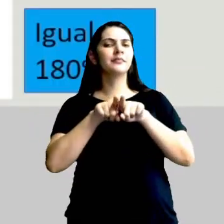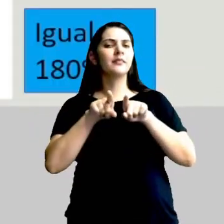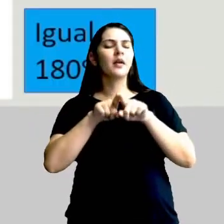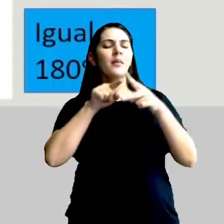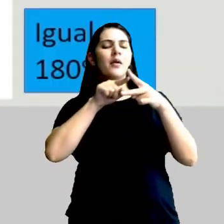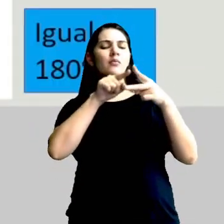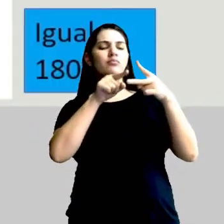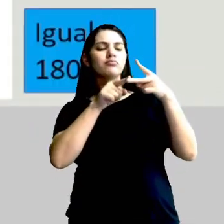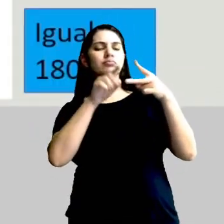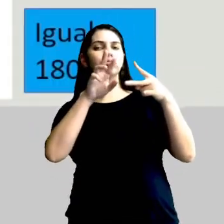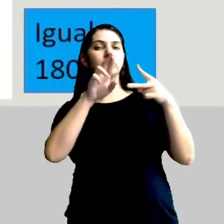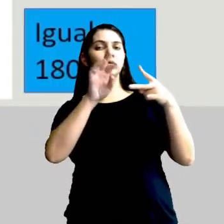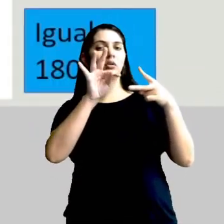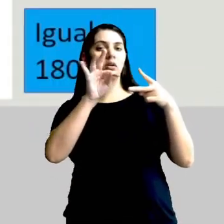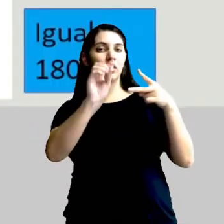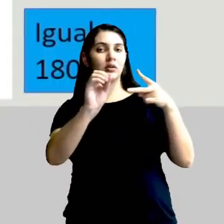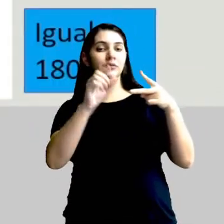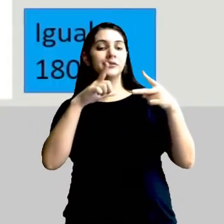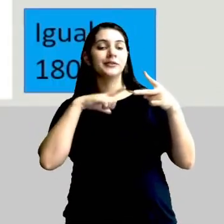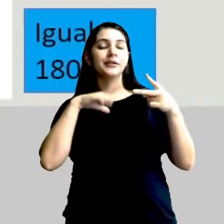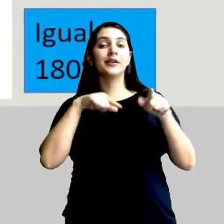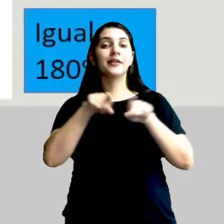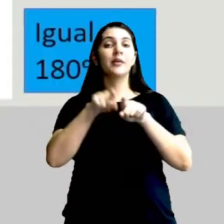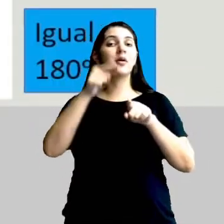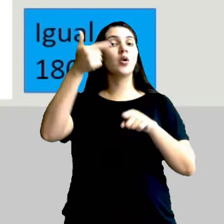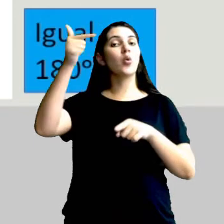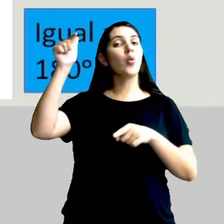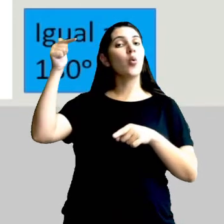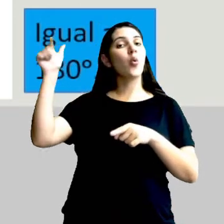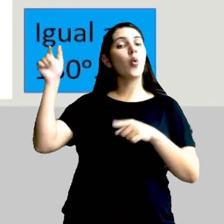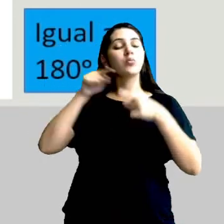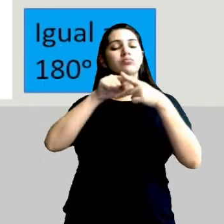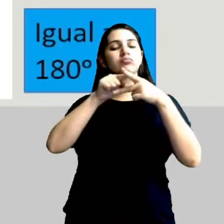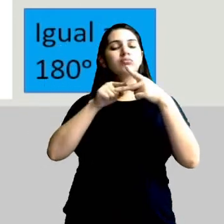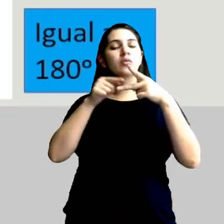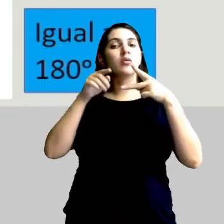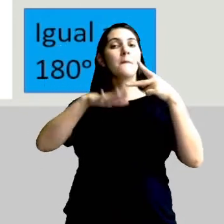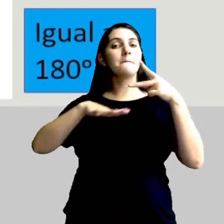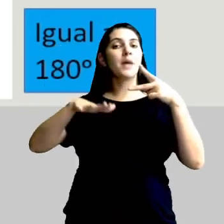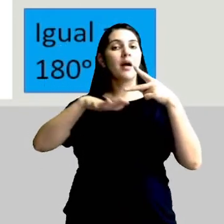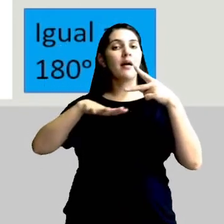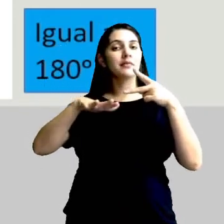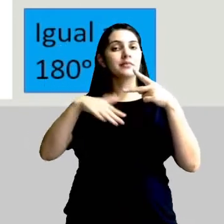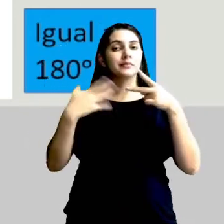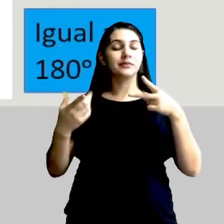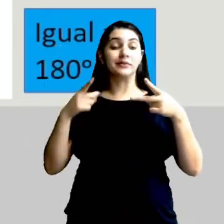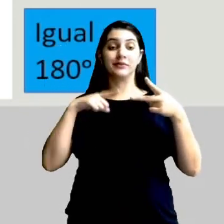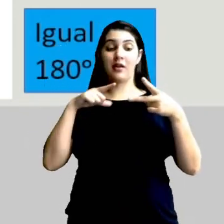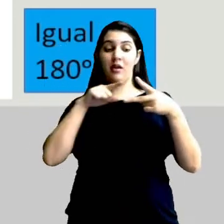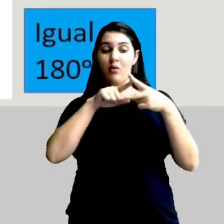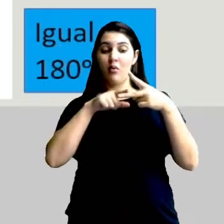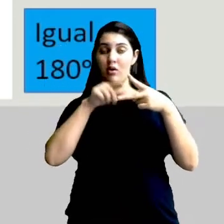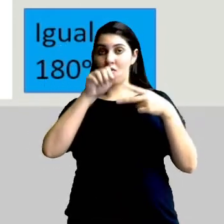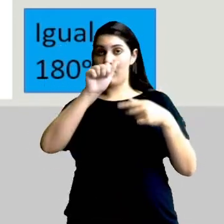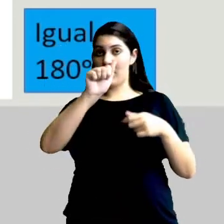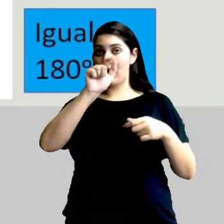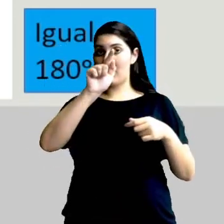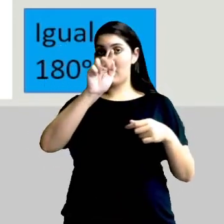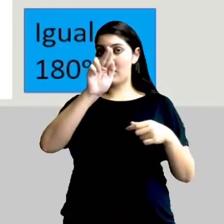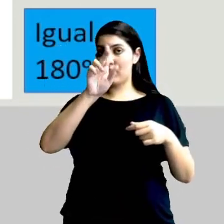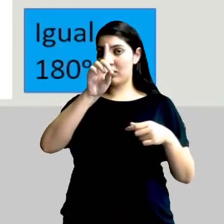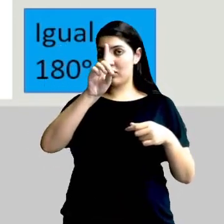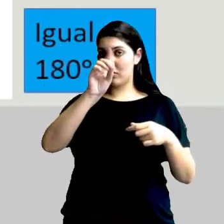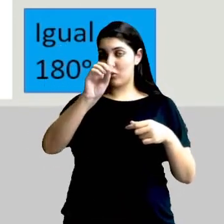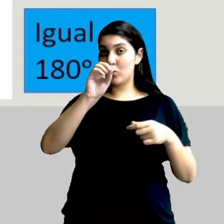Além do ângulo reto, existem também outros ângulos básicos. Nós temos o ângulo agudo, que é um